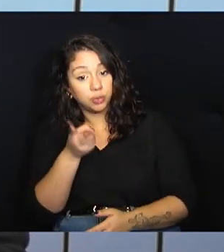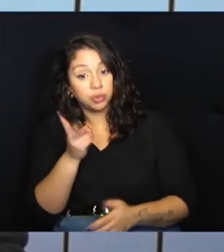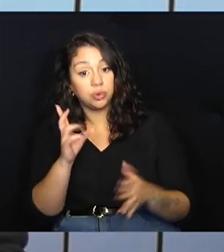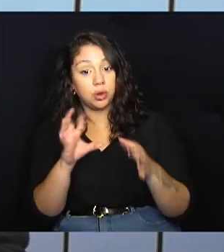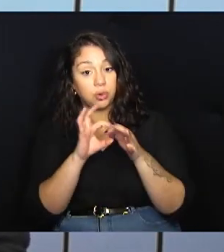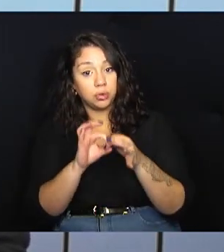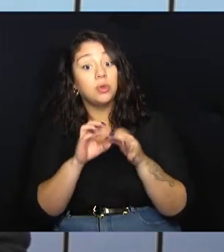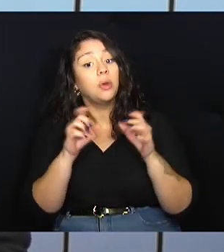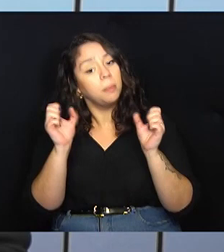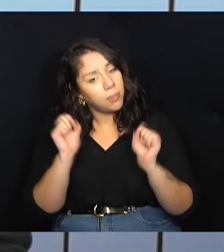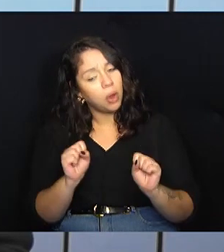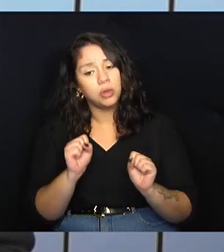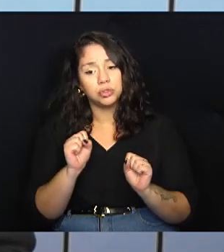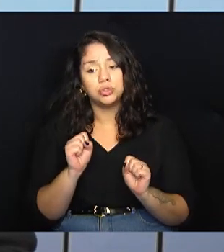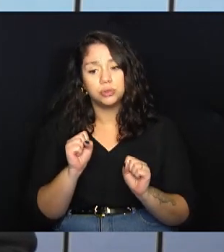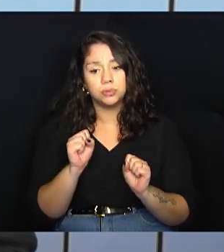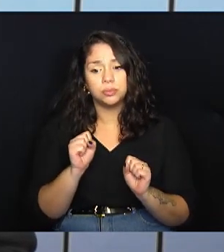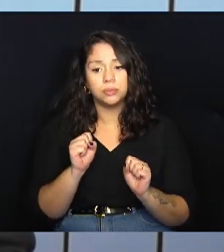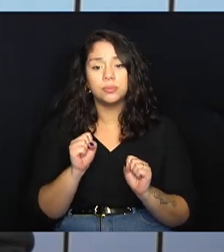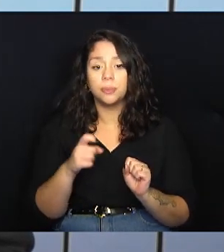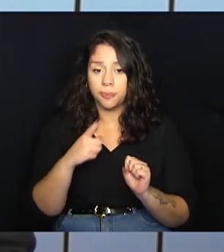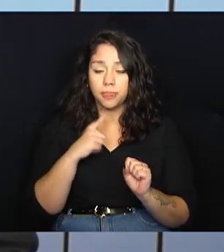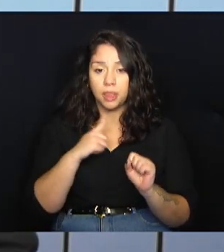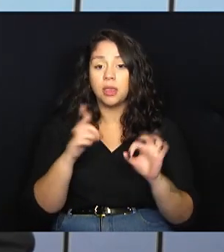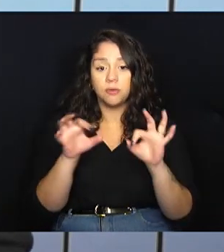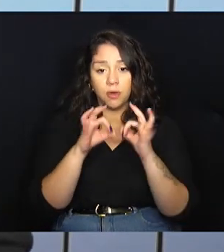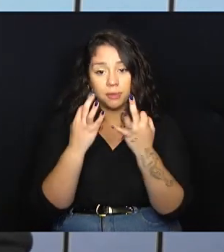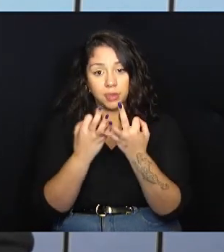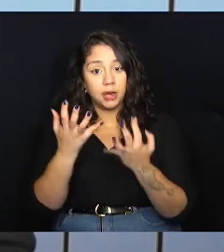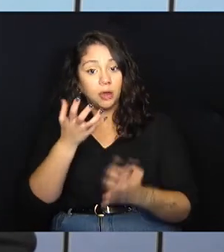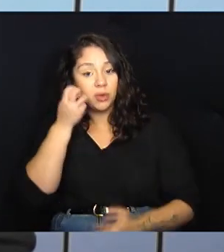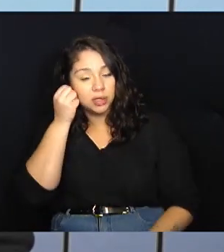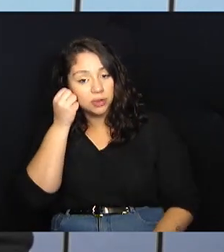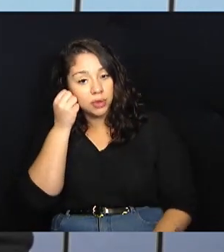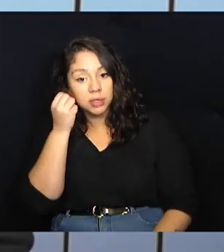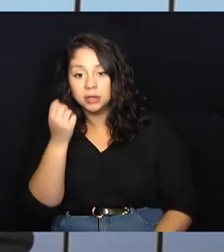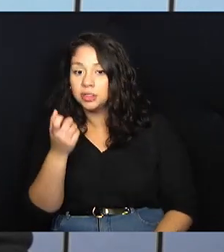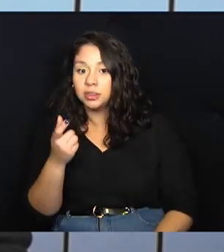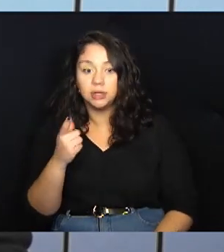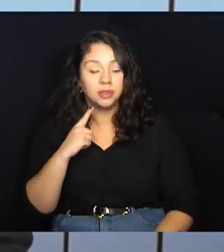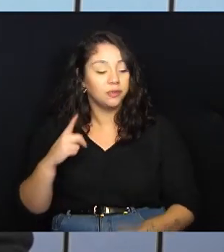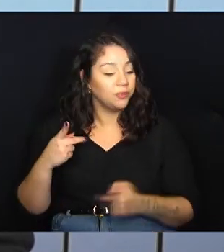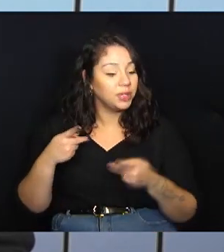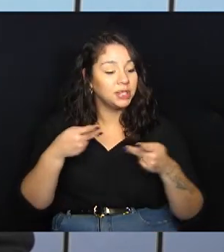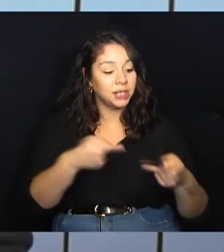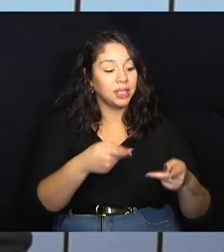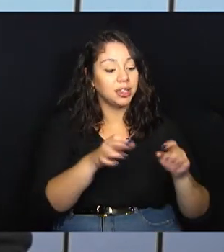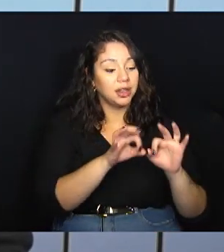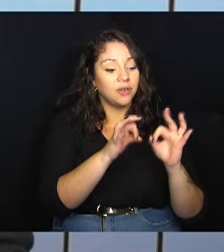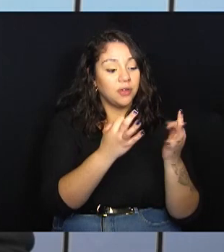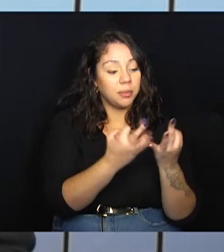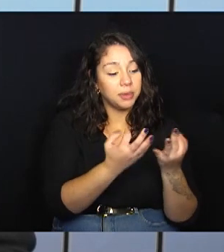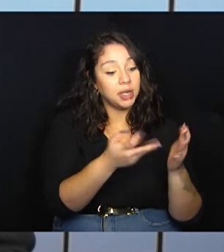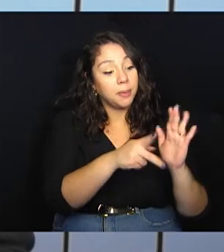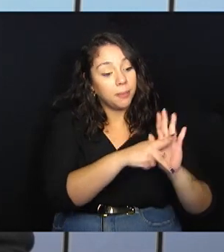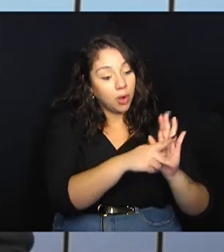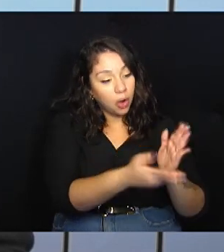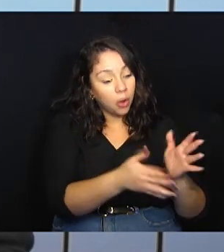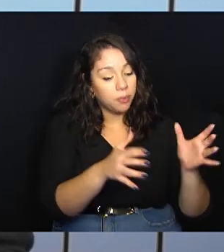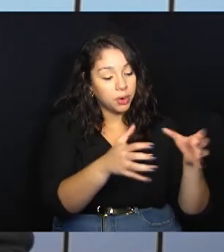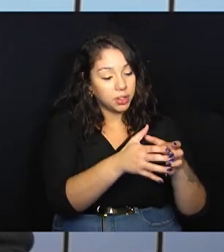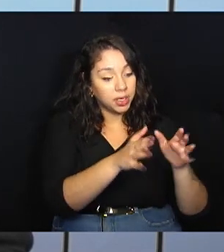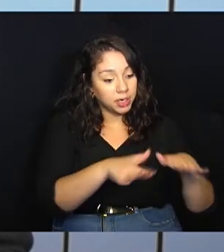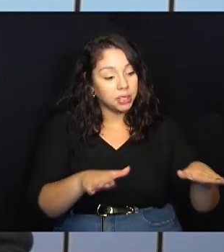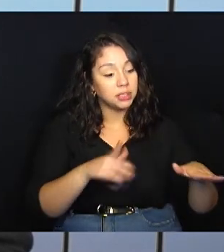isso é possível. Então nós temos famílias acolhedoras que visitam a família de origem, que continuam